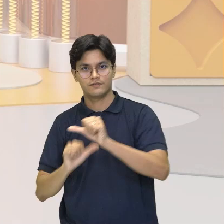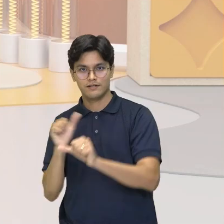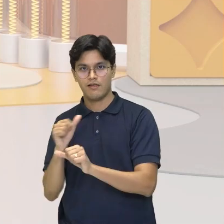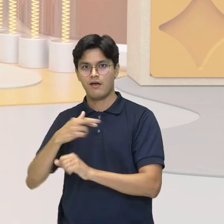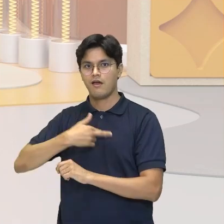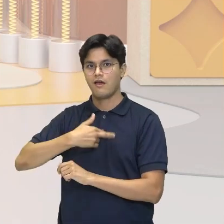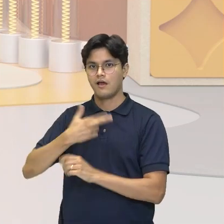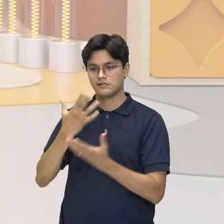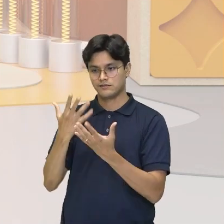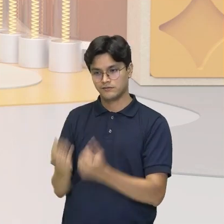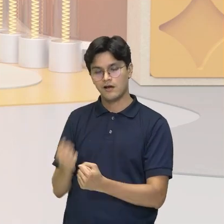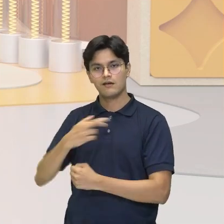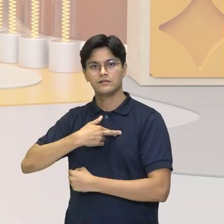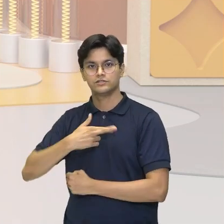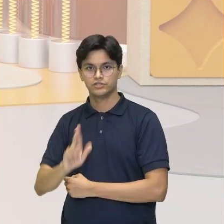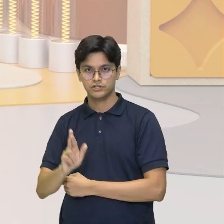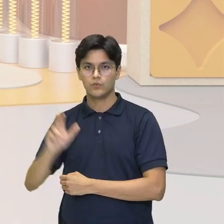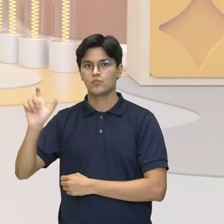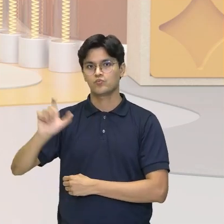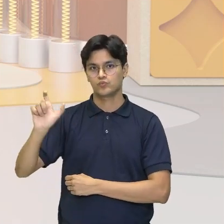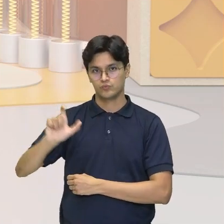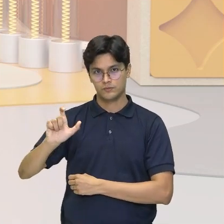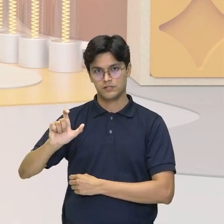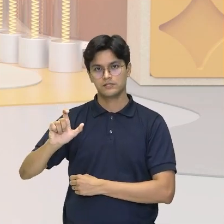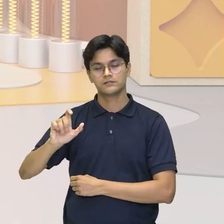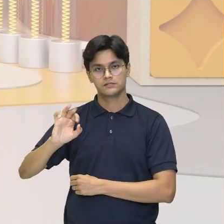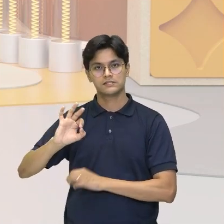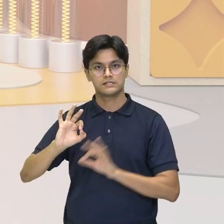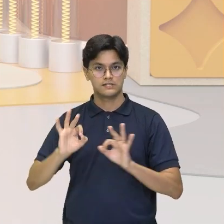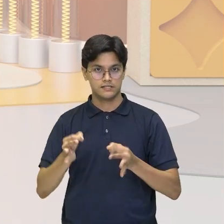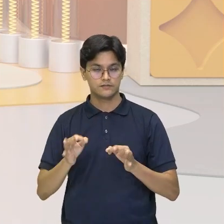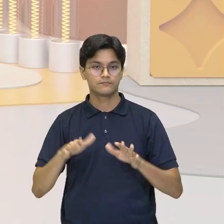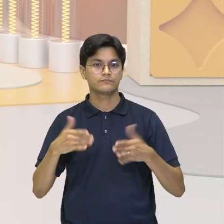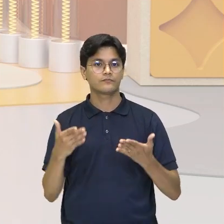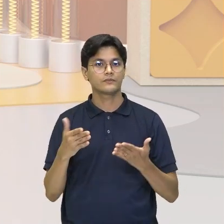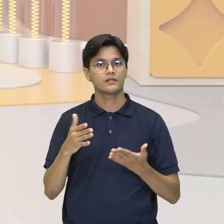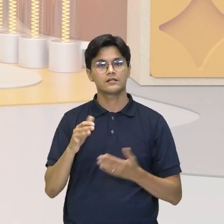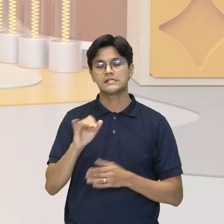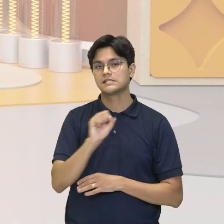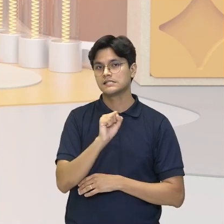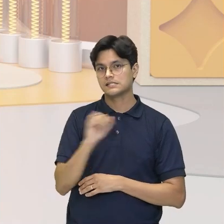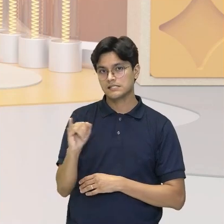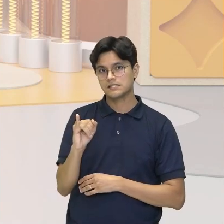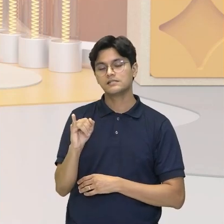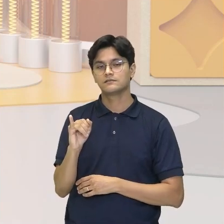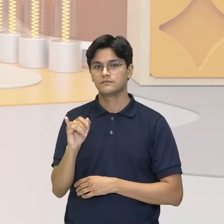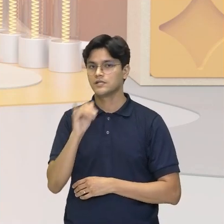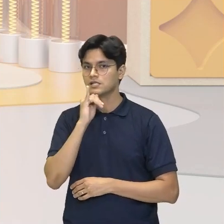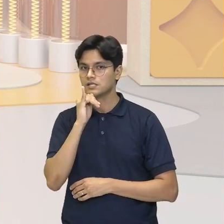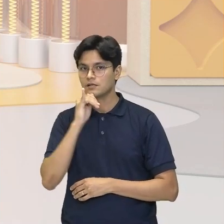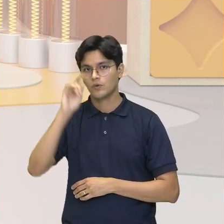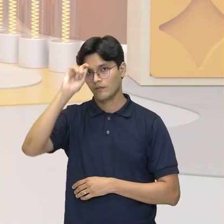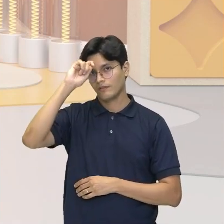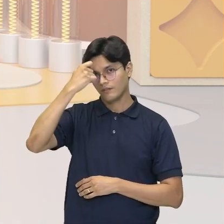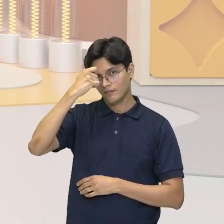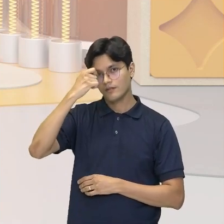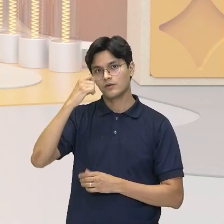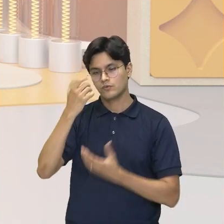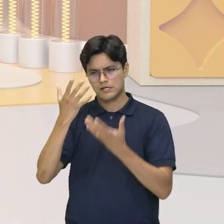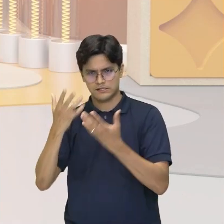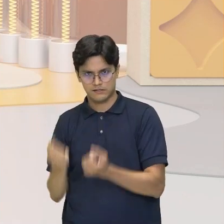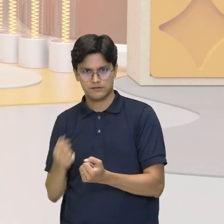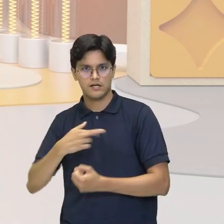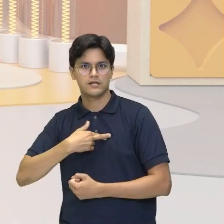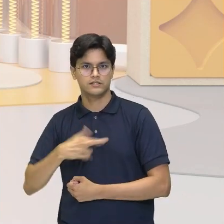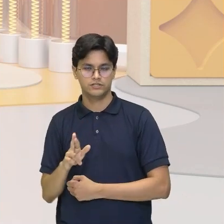detalhe, quando o negro africano se tornava muçulmano, a escravização islâmica não se adequava